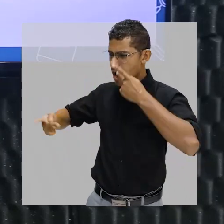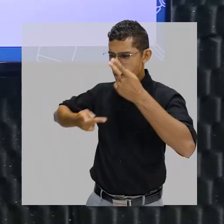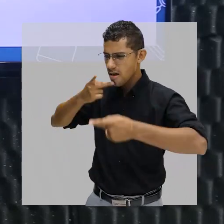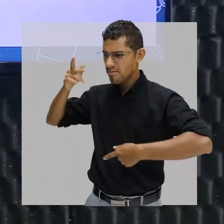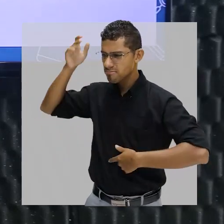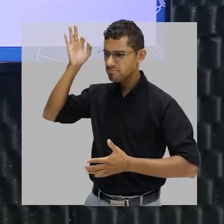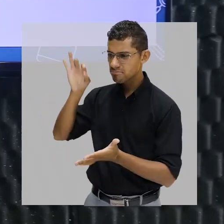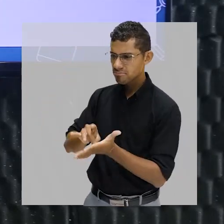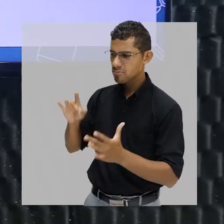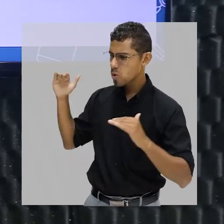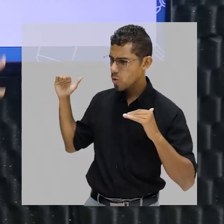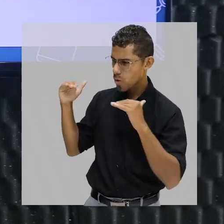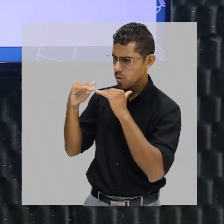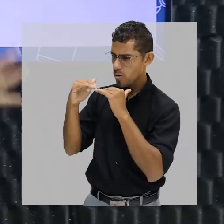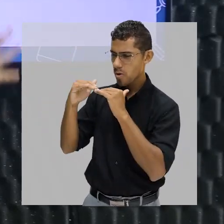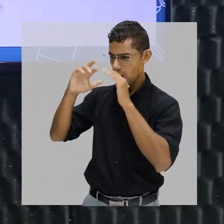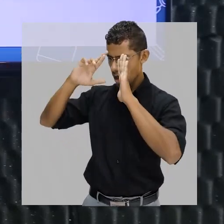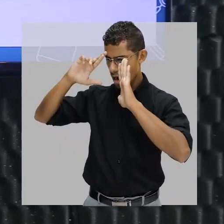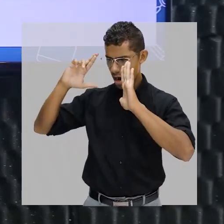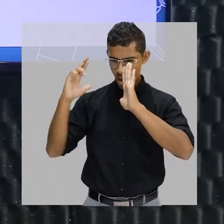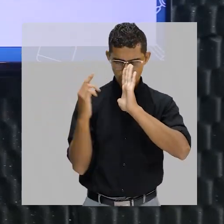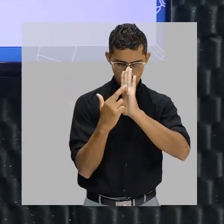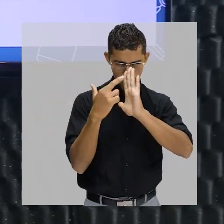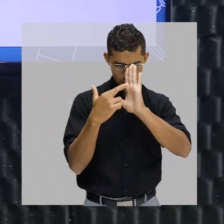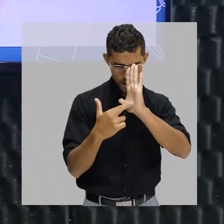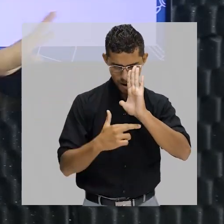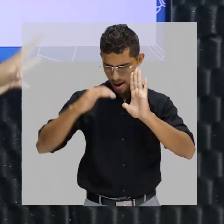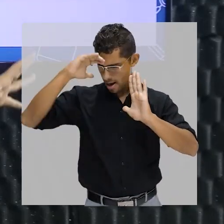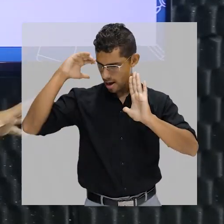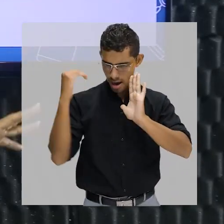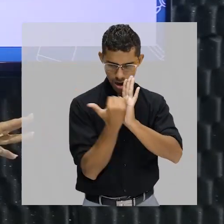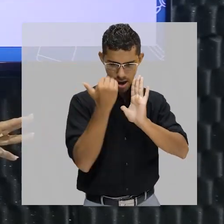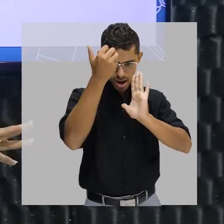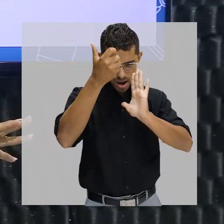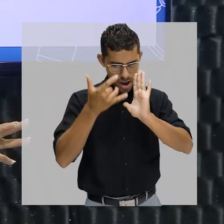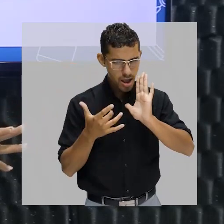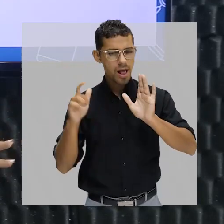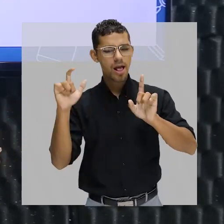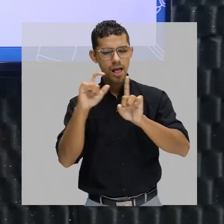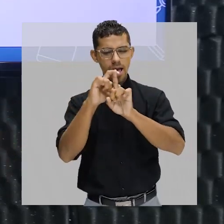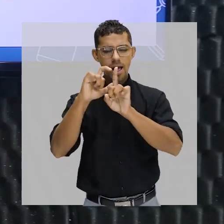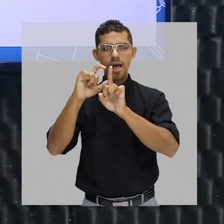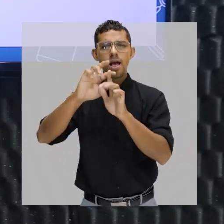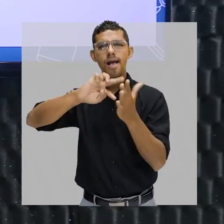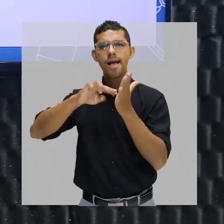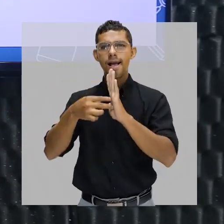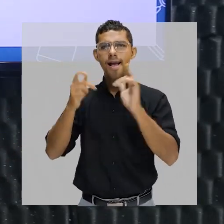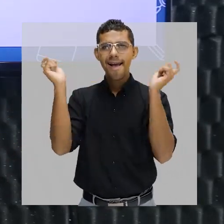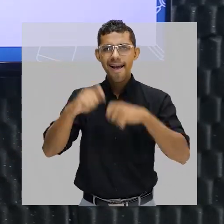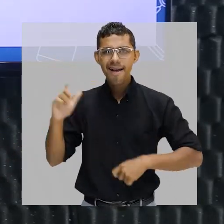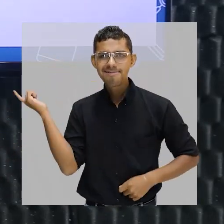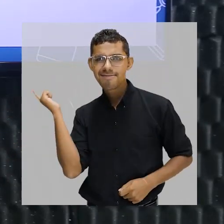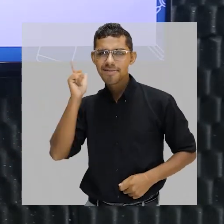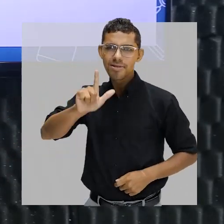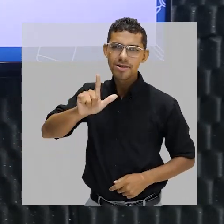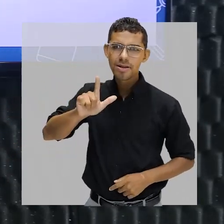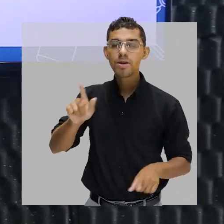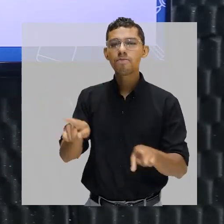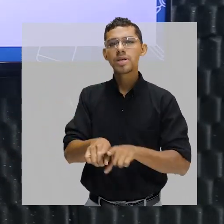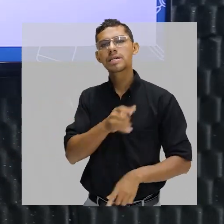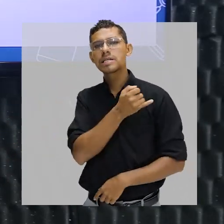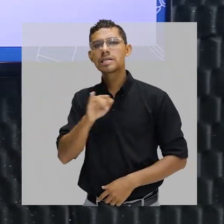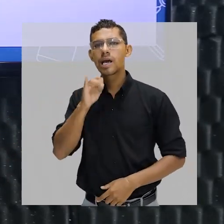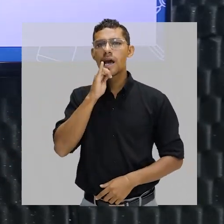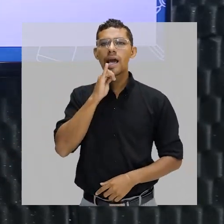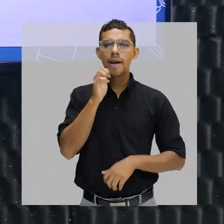aquilo e de acordo com a significação que as palavras têm. Então, se eu vou falar